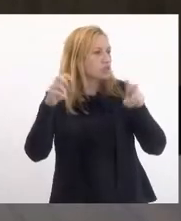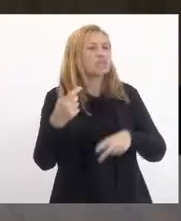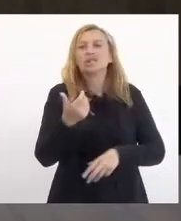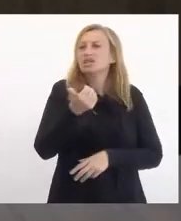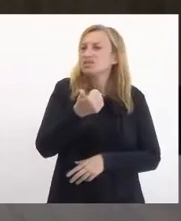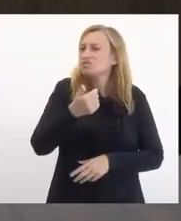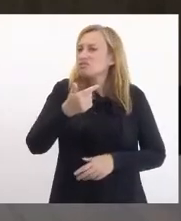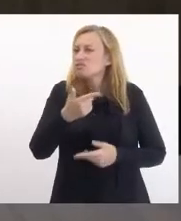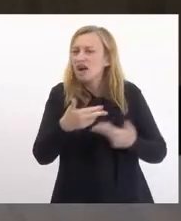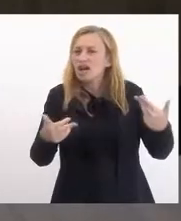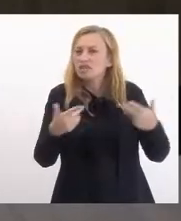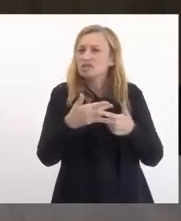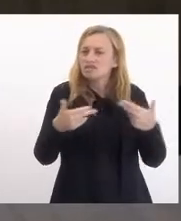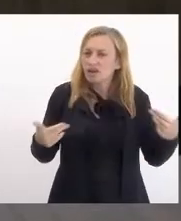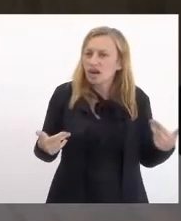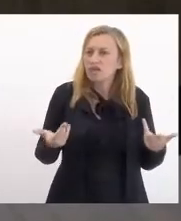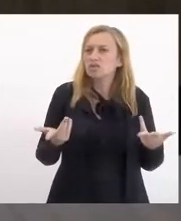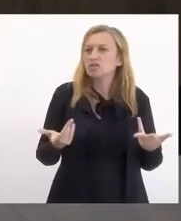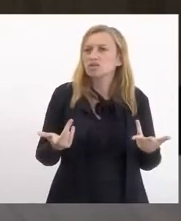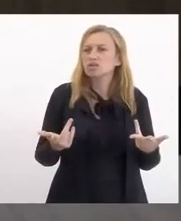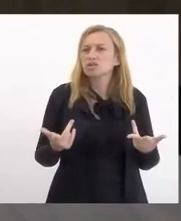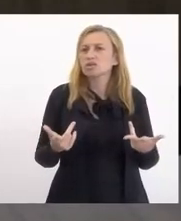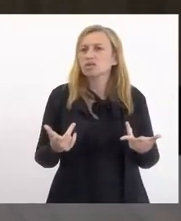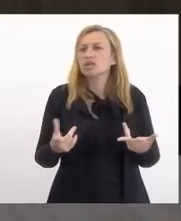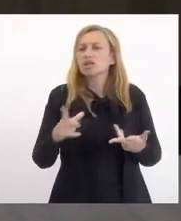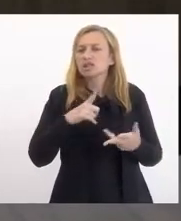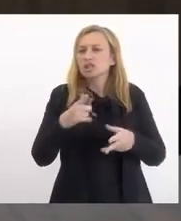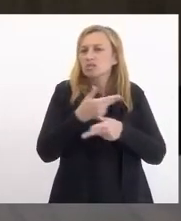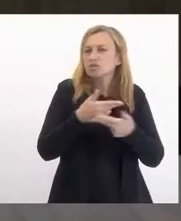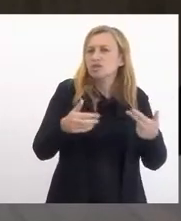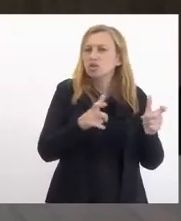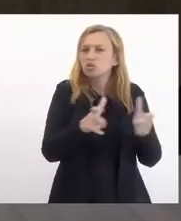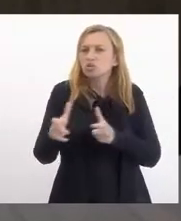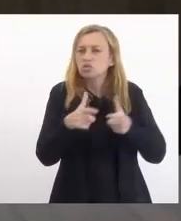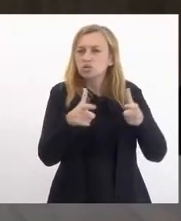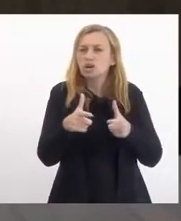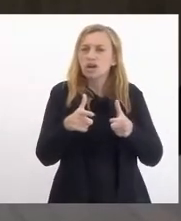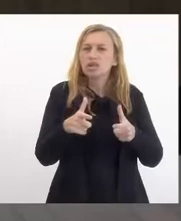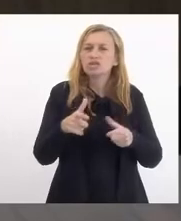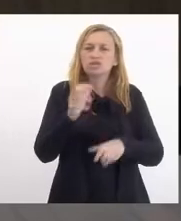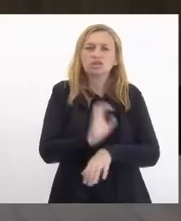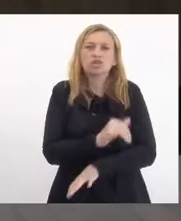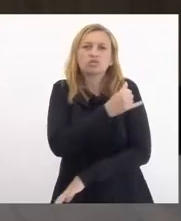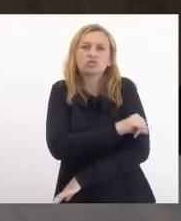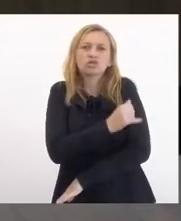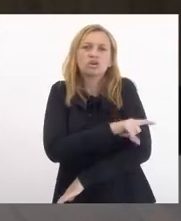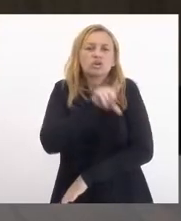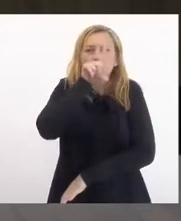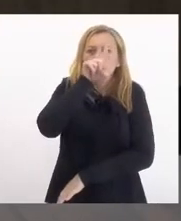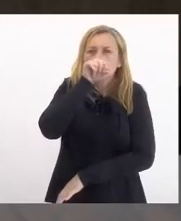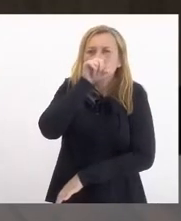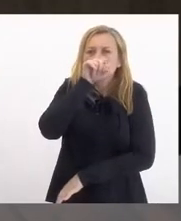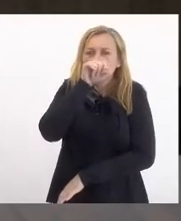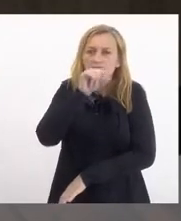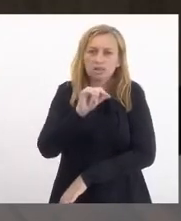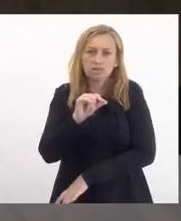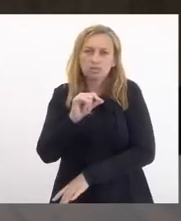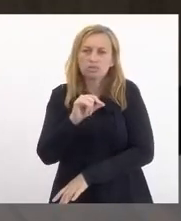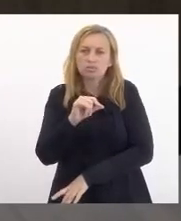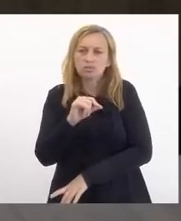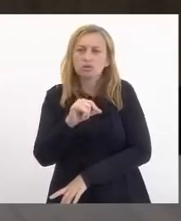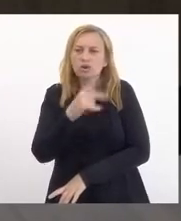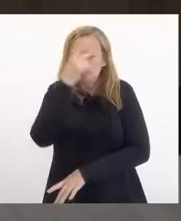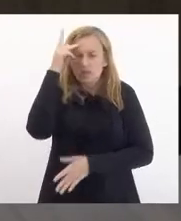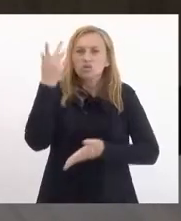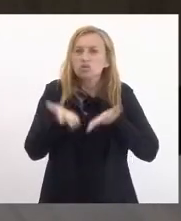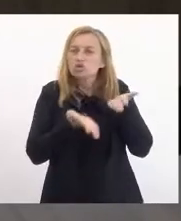centenas e centenas, né, que nós temos em várias regiões da cidade de Janeiro, que são os passarinheiros, que ficam final